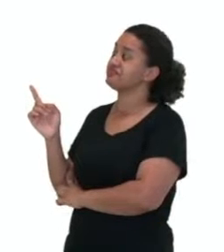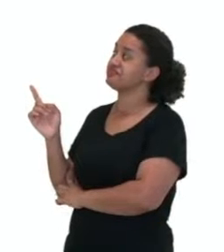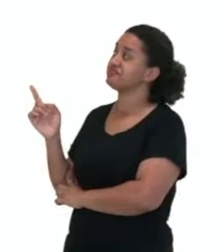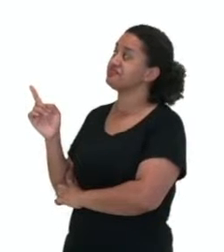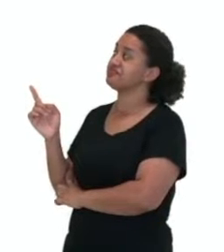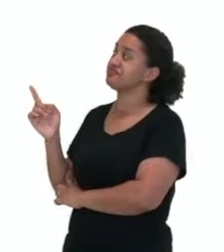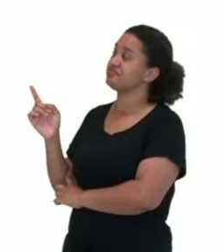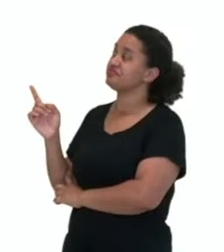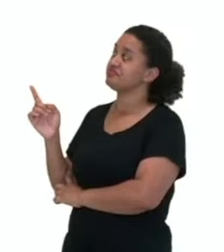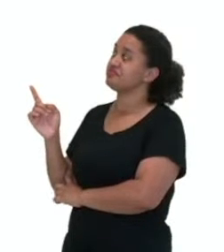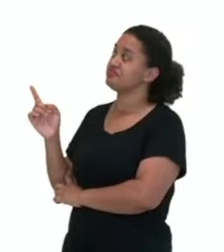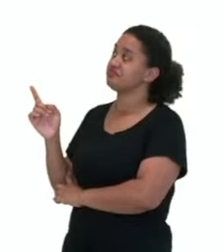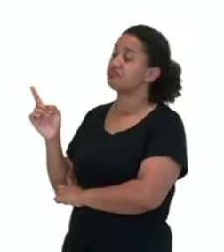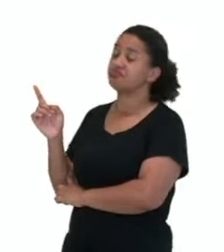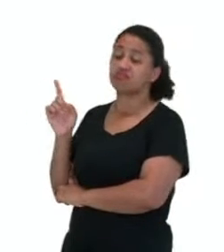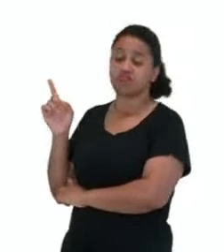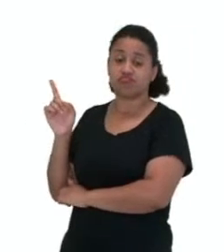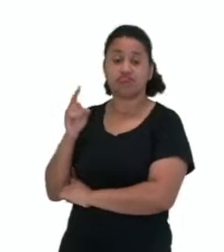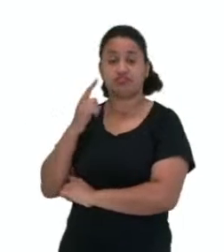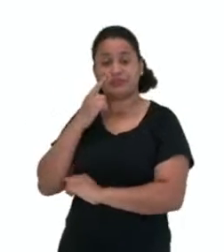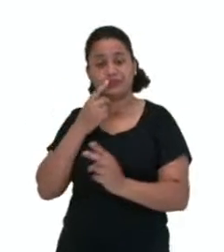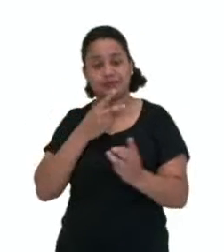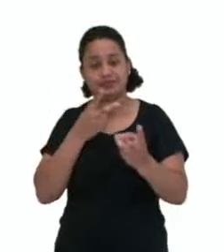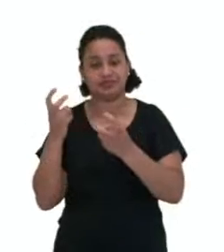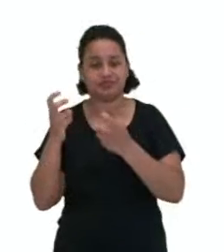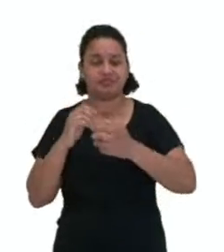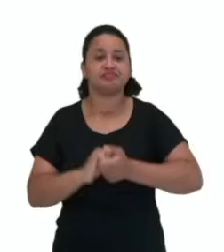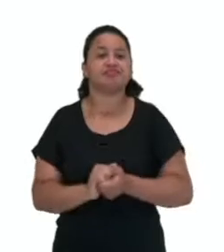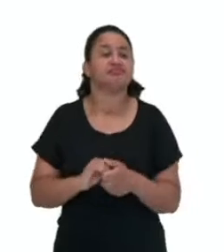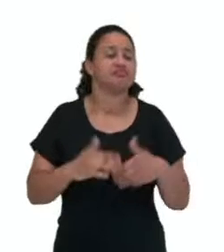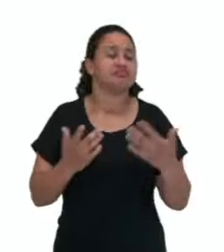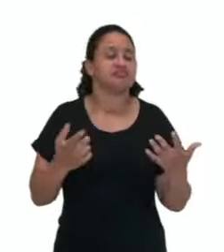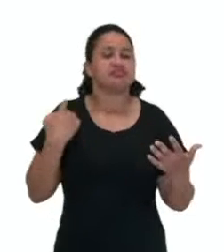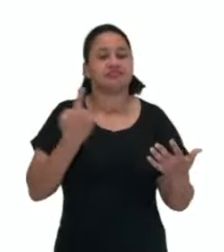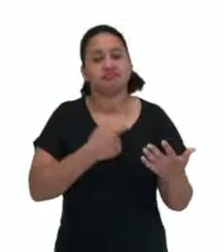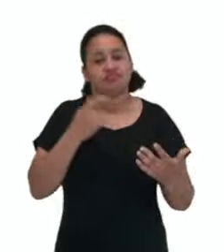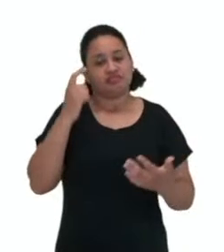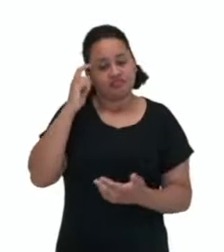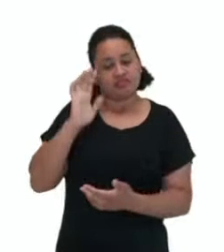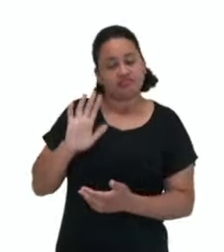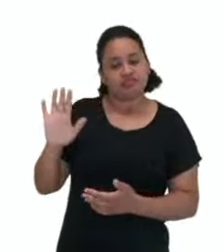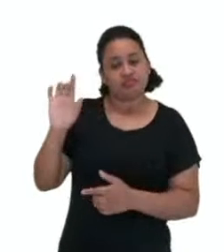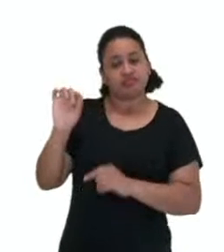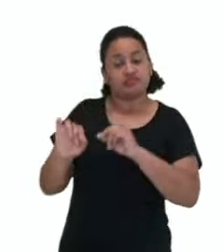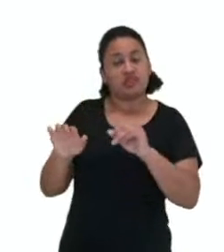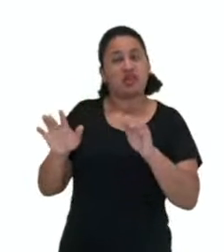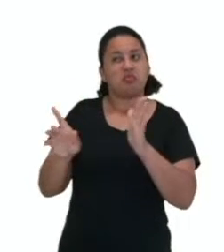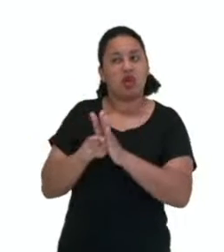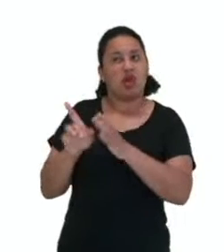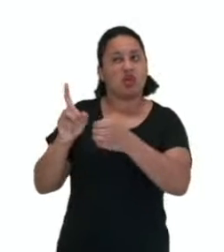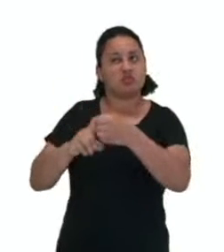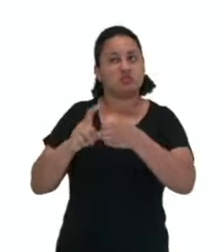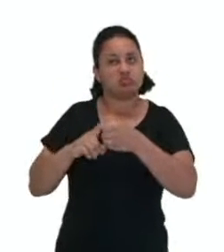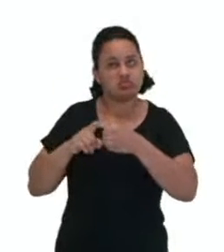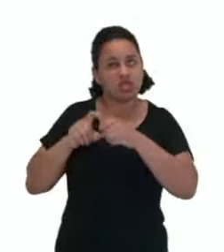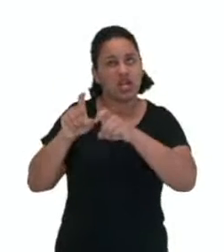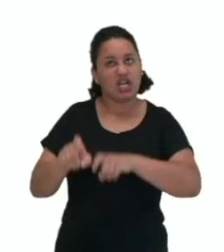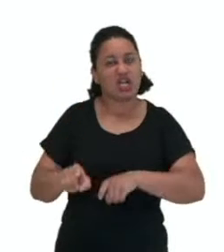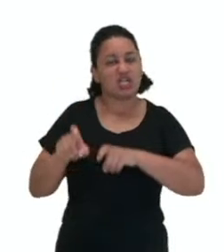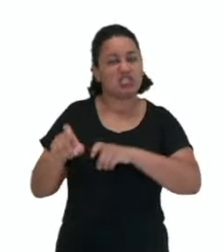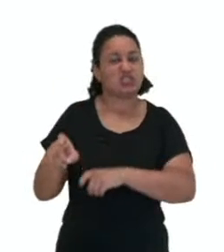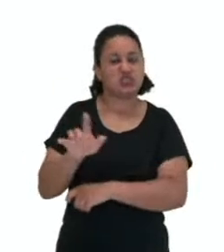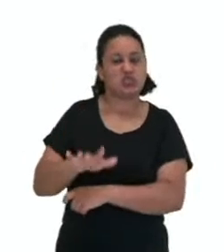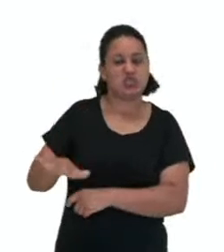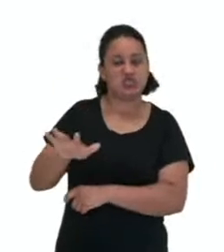uma safra, né? E a gente normalmente imagina, cooperativa agrícola, agropecuária. Mas